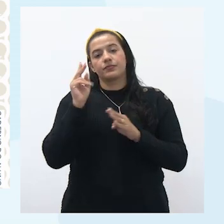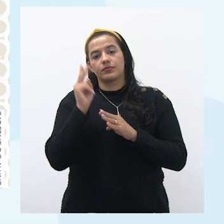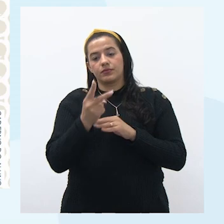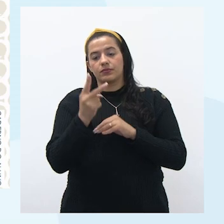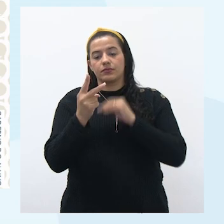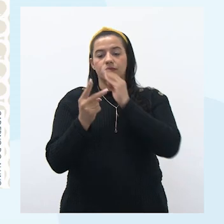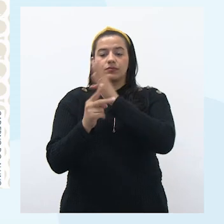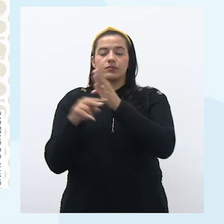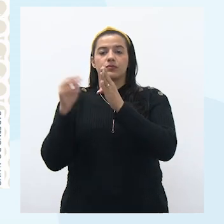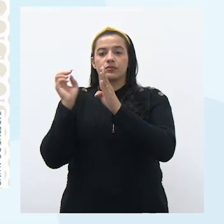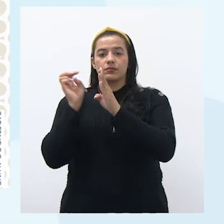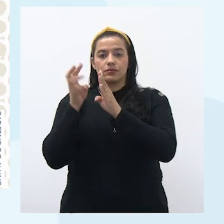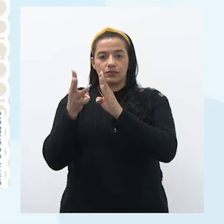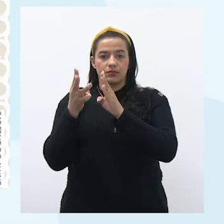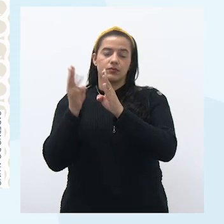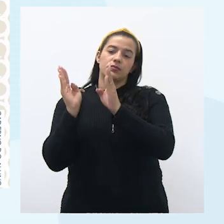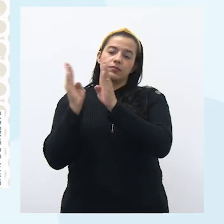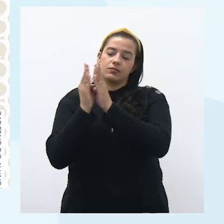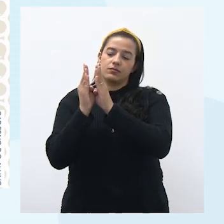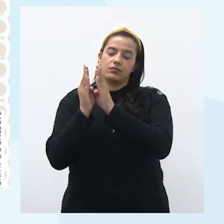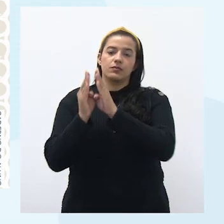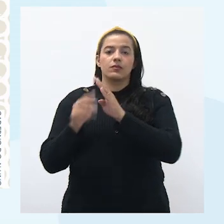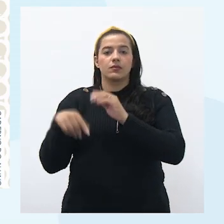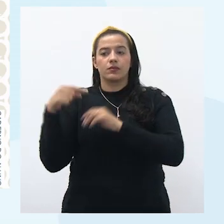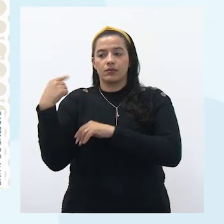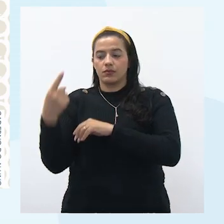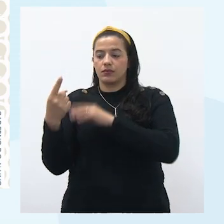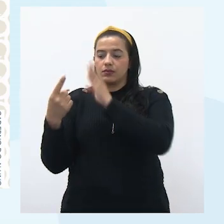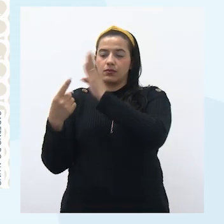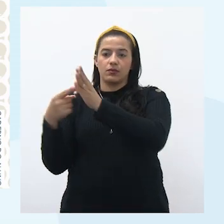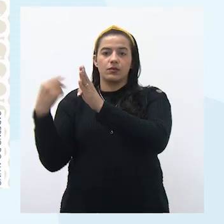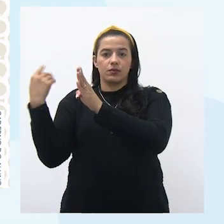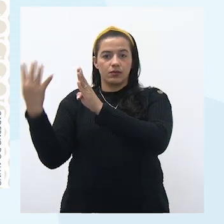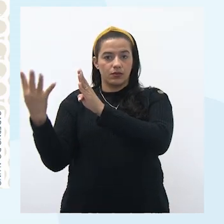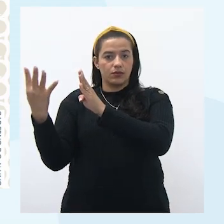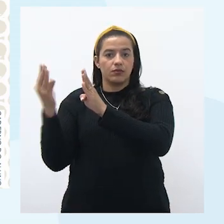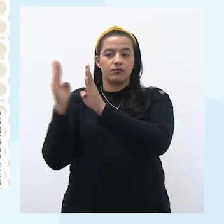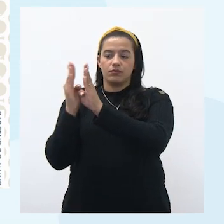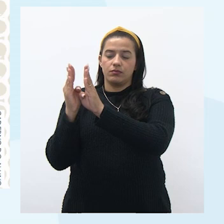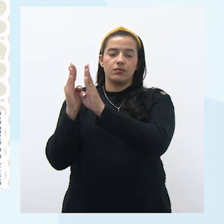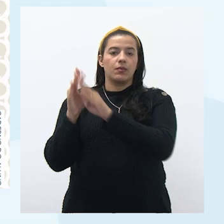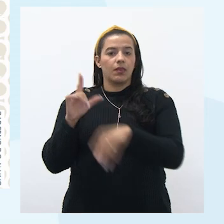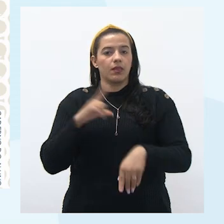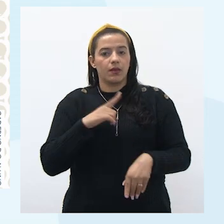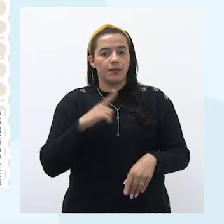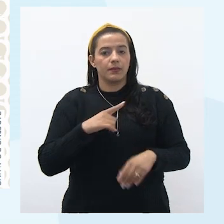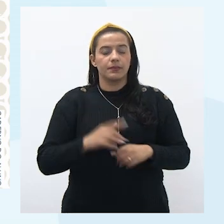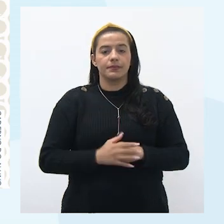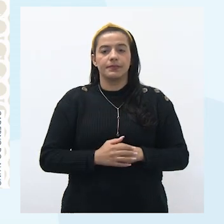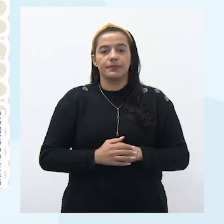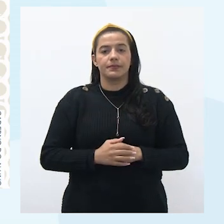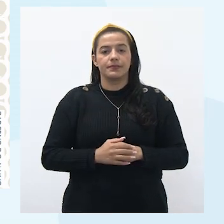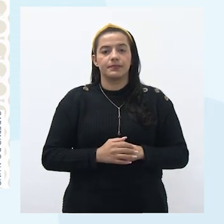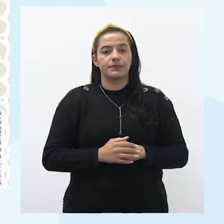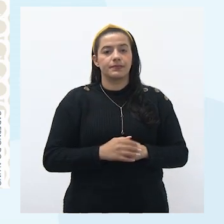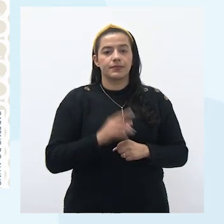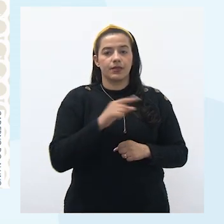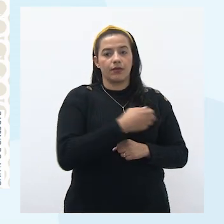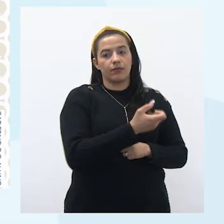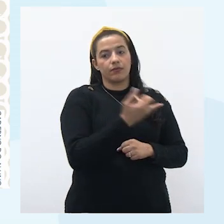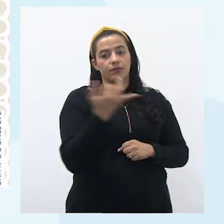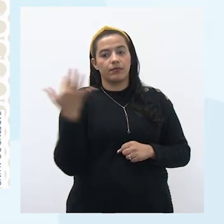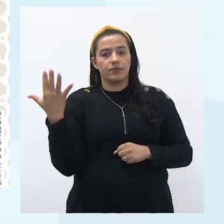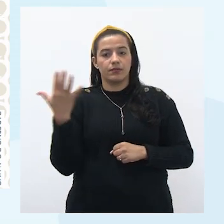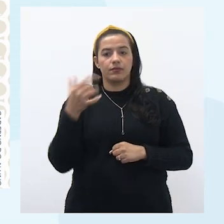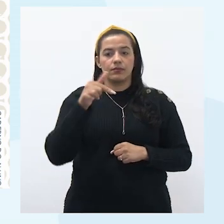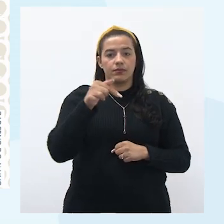segundo e o terceiro, eu vou colocar um outro quadrado um pouco menor. E entre o terceiro e o quarto, um outro um pouco menor. Ou seja, nós temos